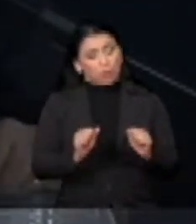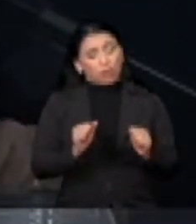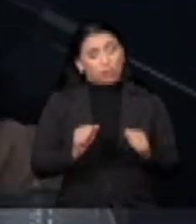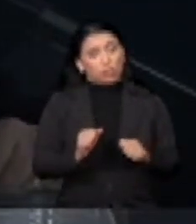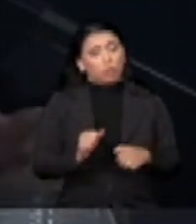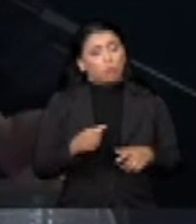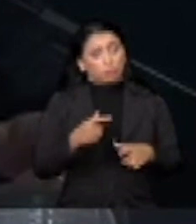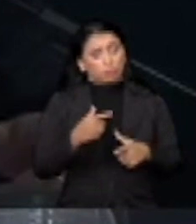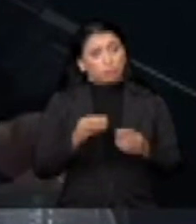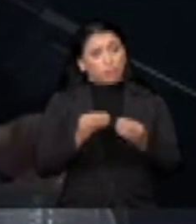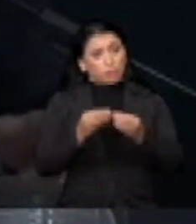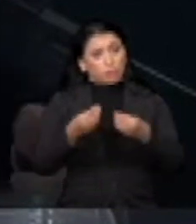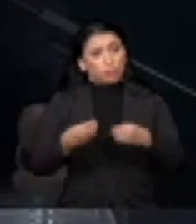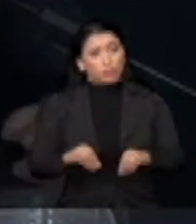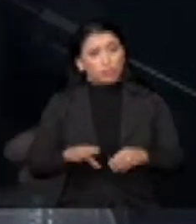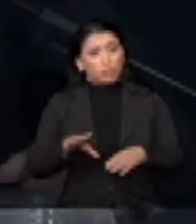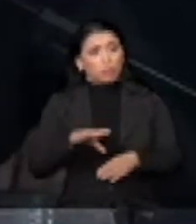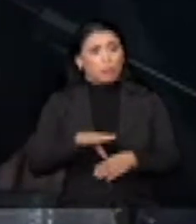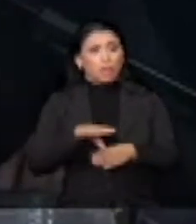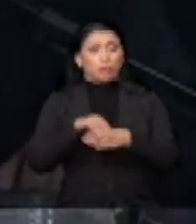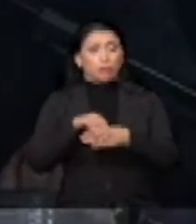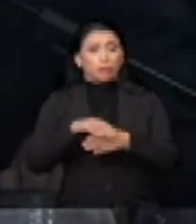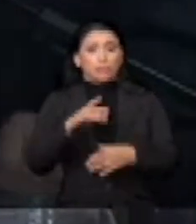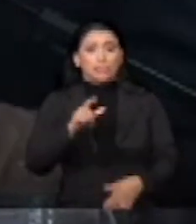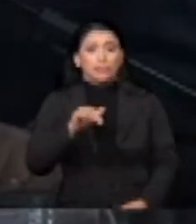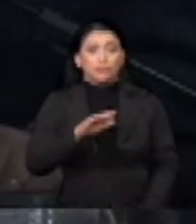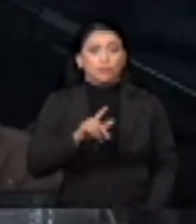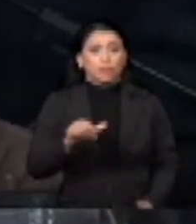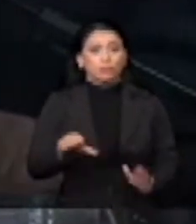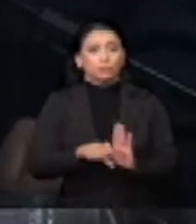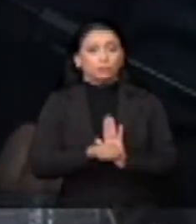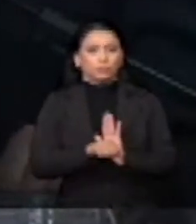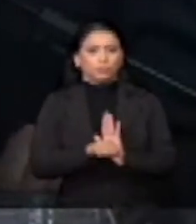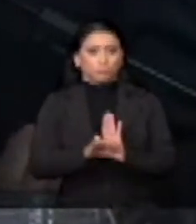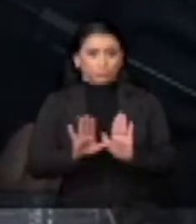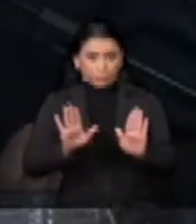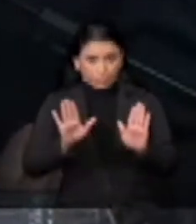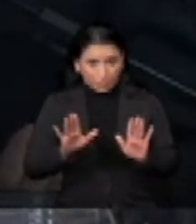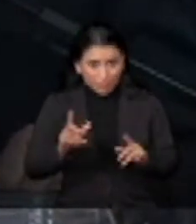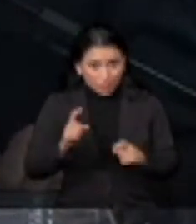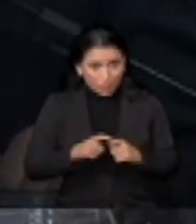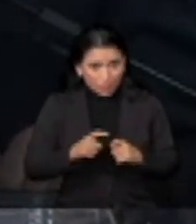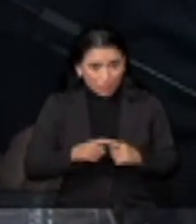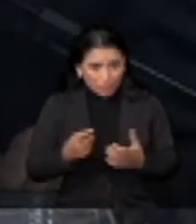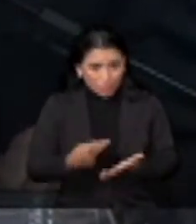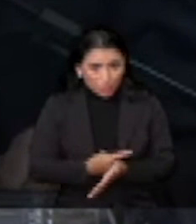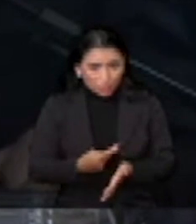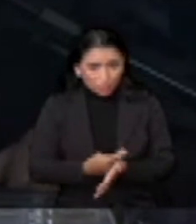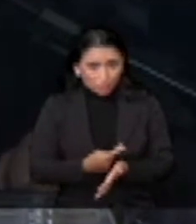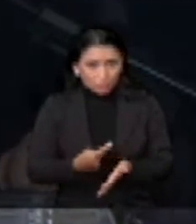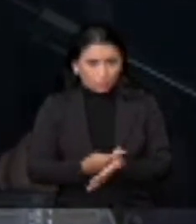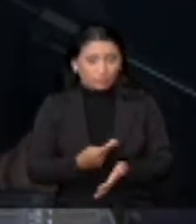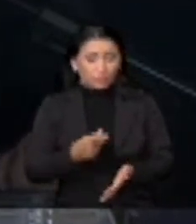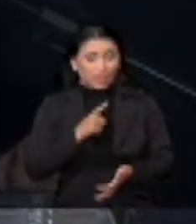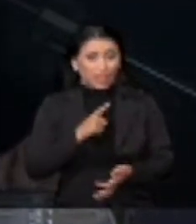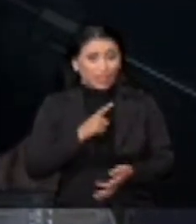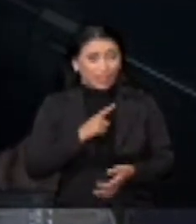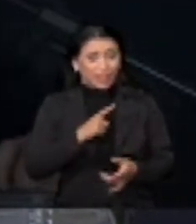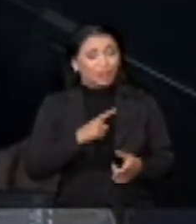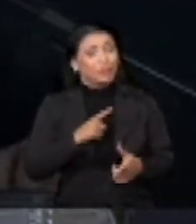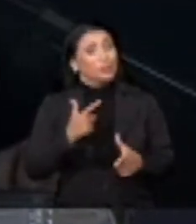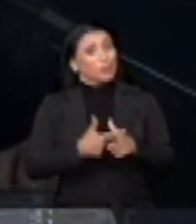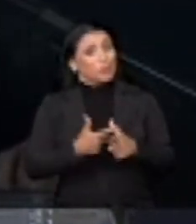aumente cível e criminalmente Mas o médico quando erra ele acaba com a vida